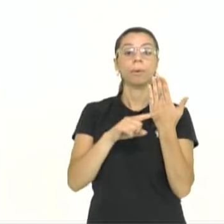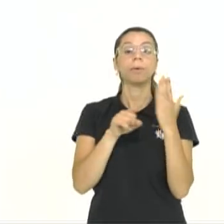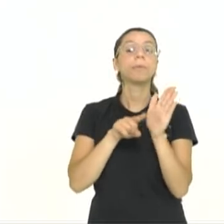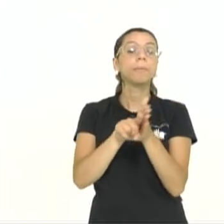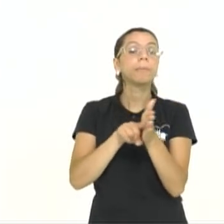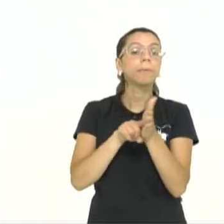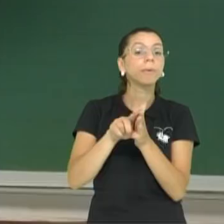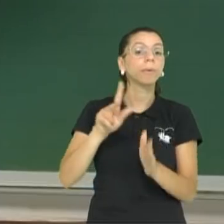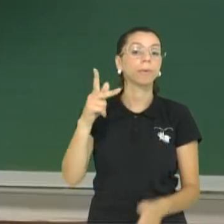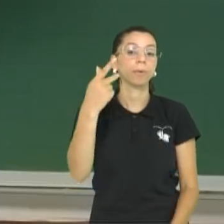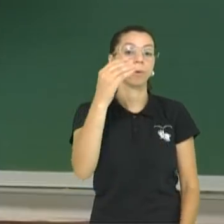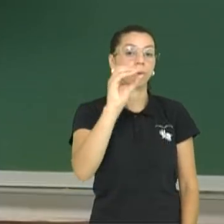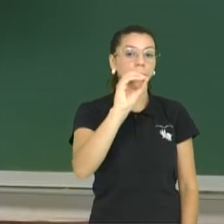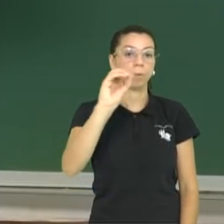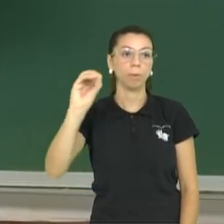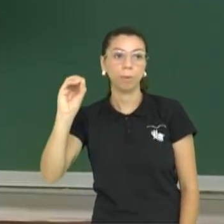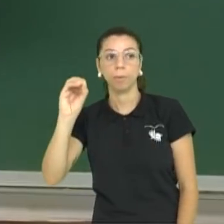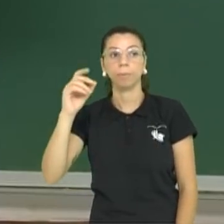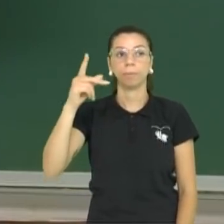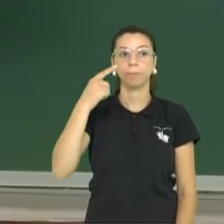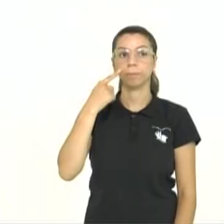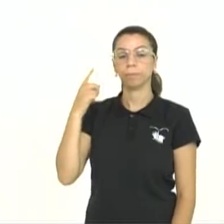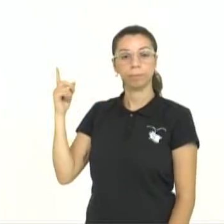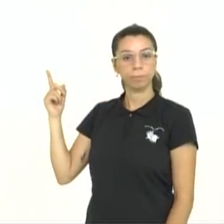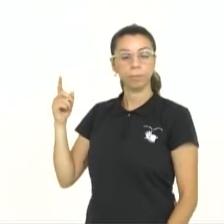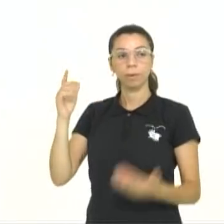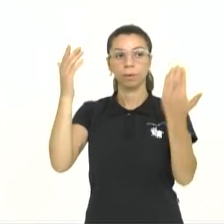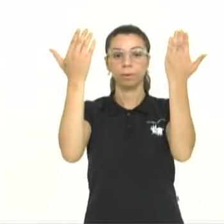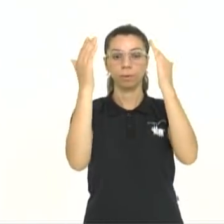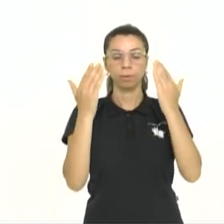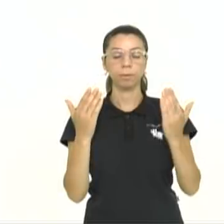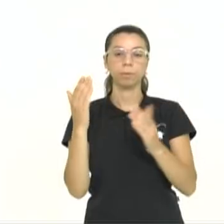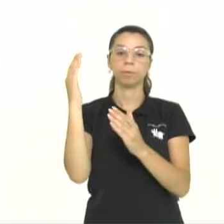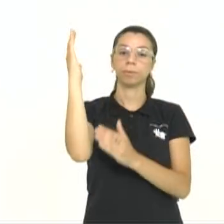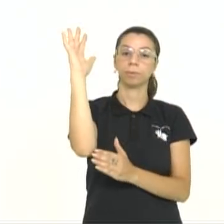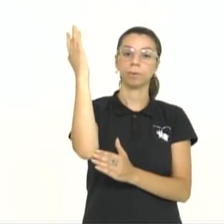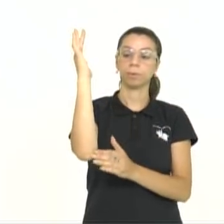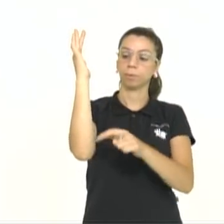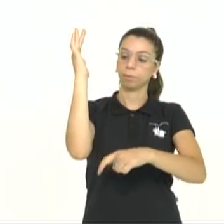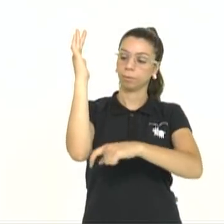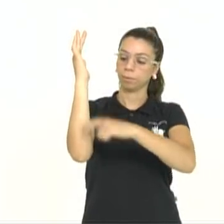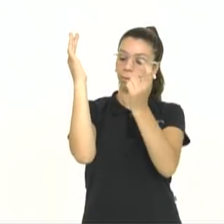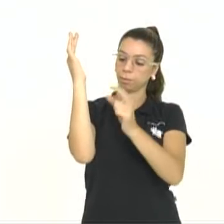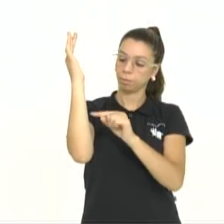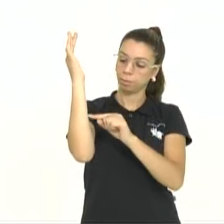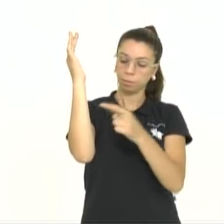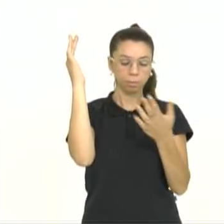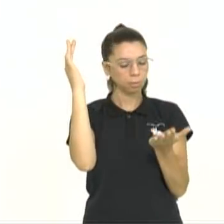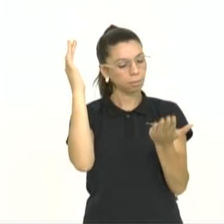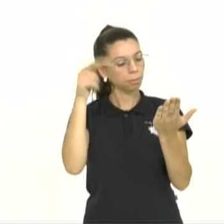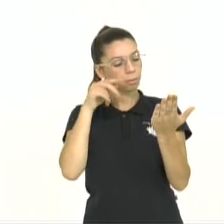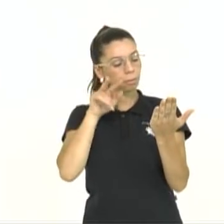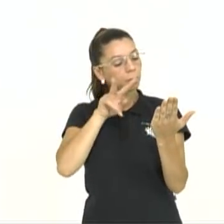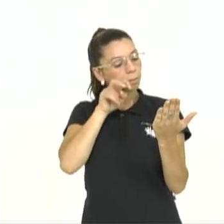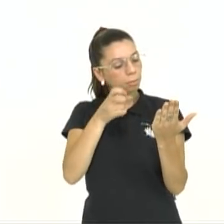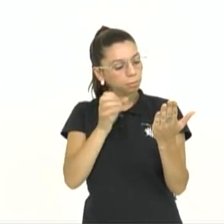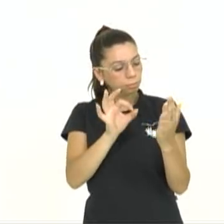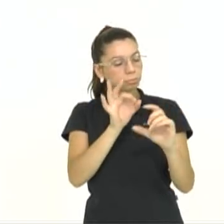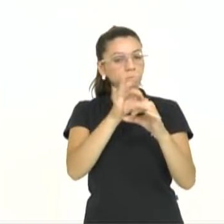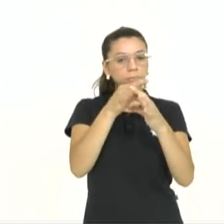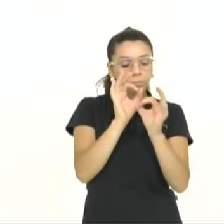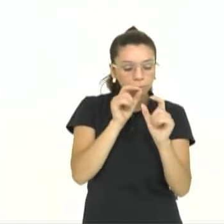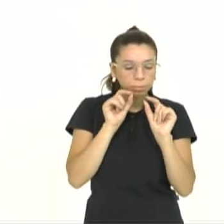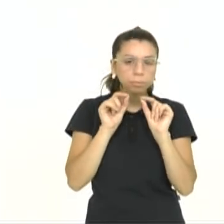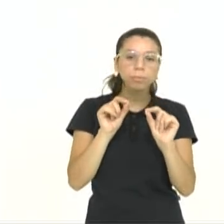mesmo, Fabiano? Robert Hooke, analisou o corte de cortiça em um microscópio e verificou a presença de espaços